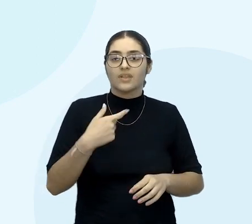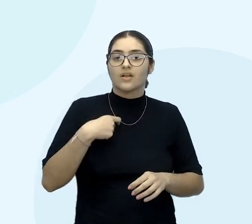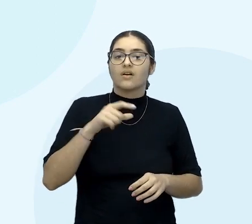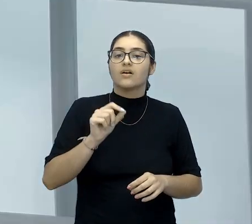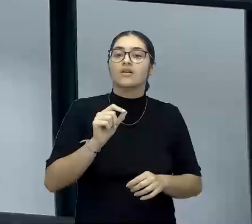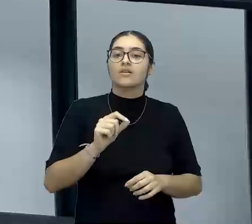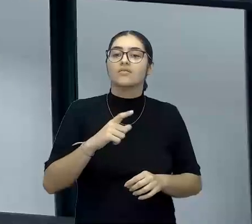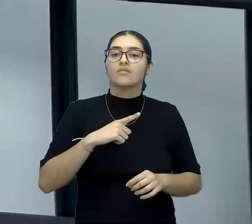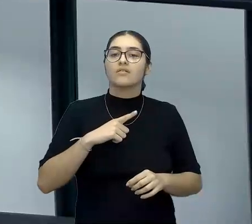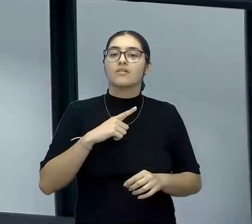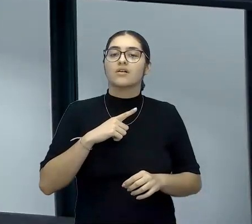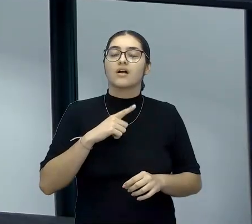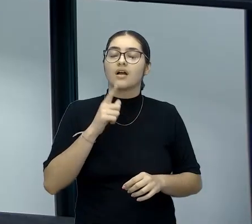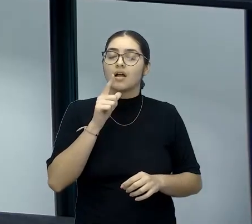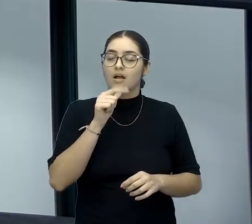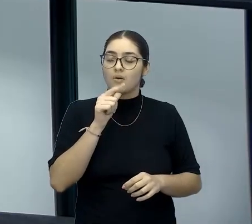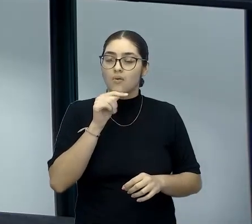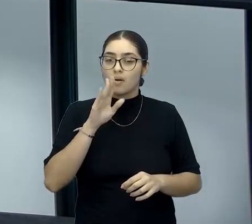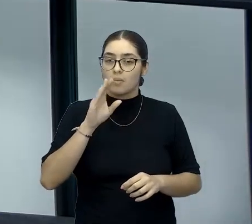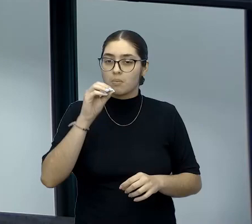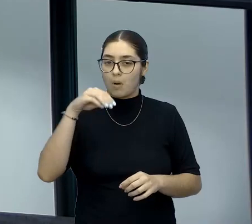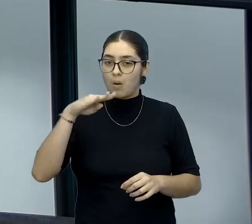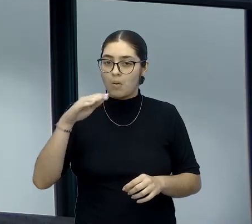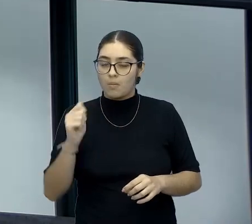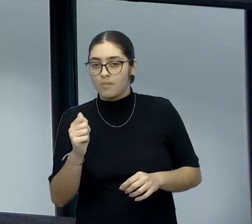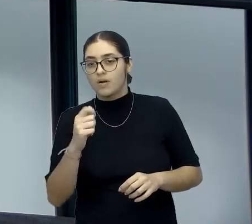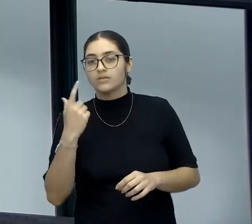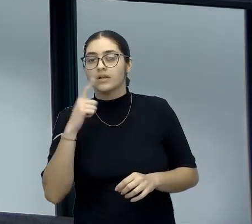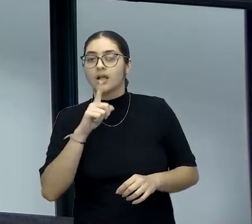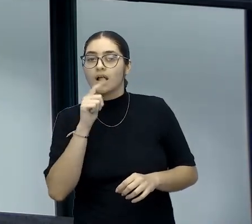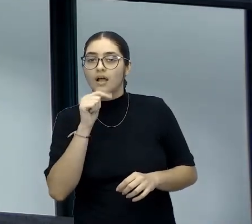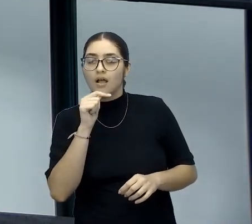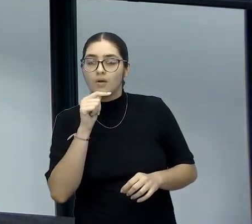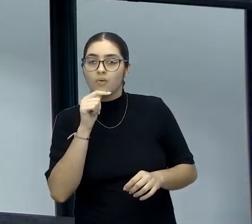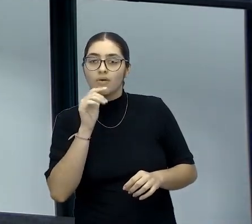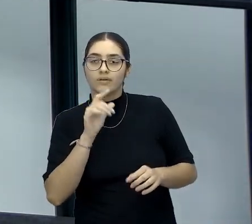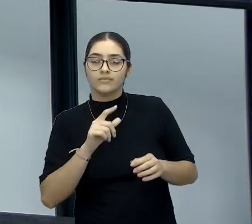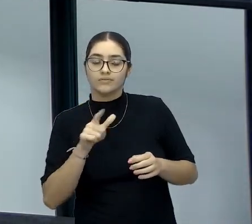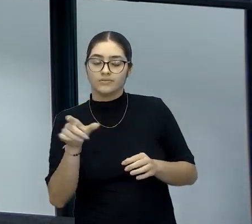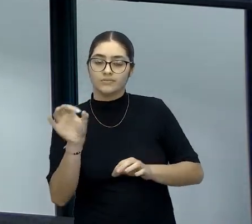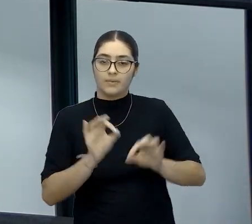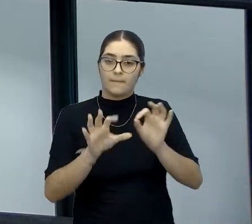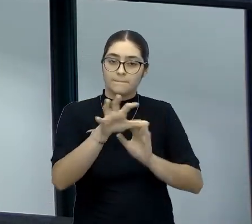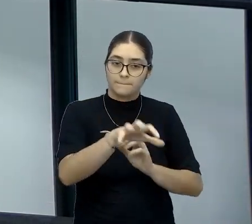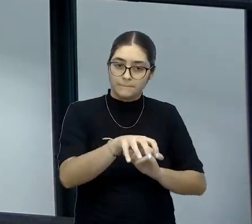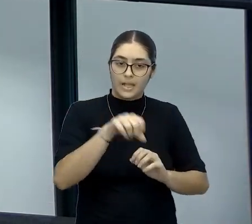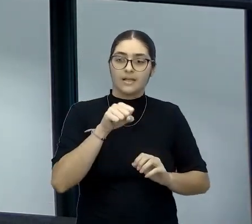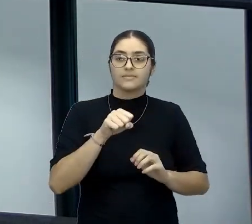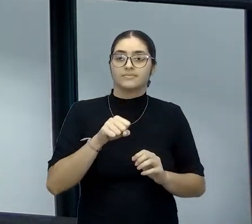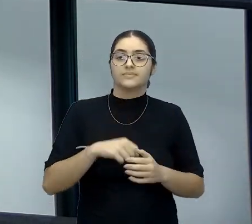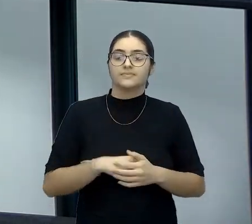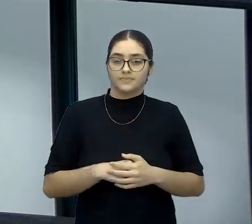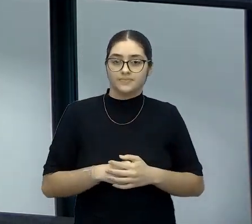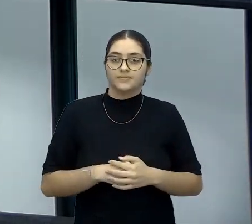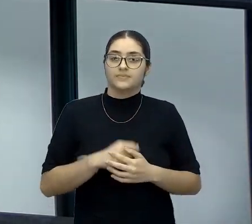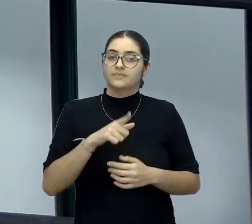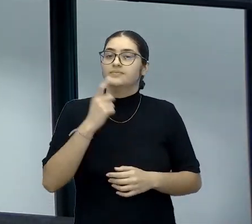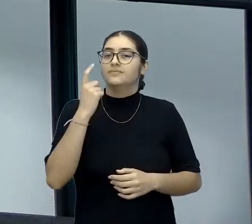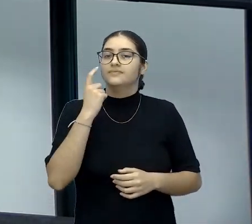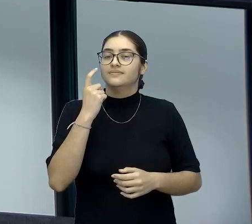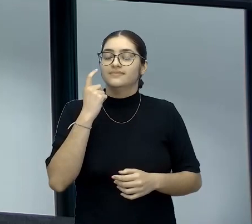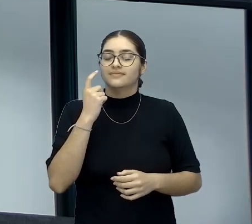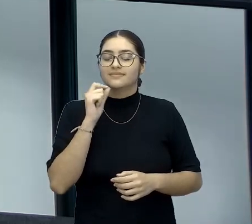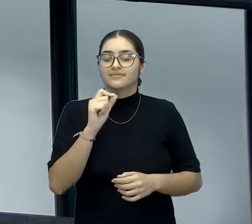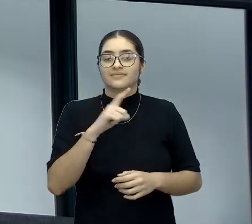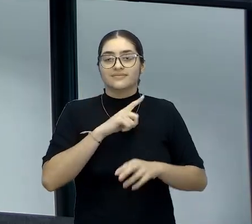d'água que o pessoal utiliza para captação de água, né? Só que daí, se vocês forem parar para pensar, existem